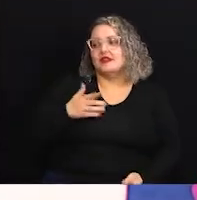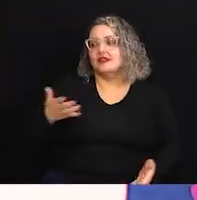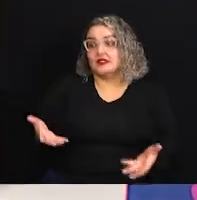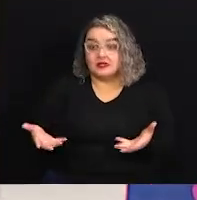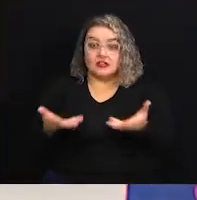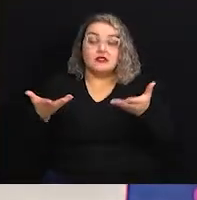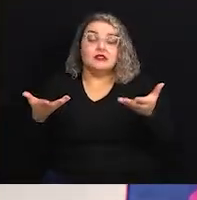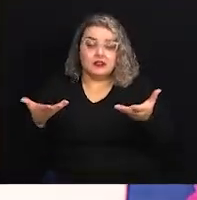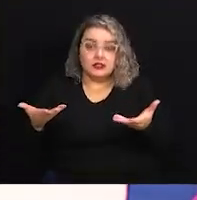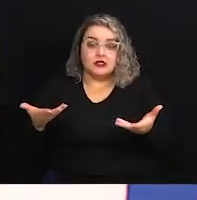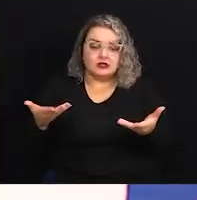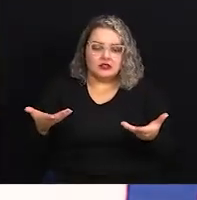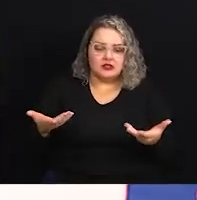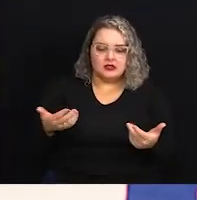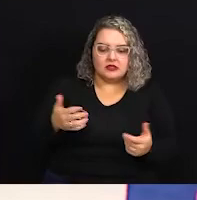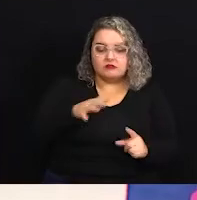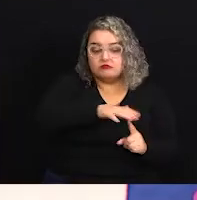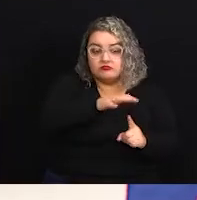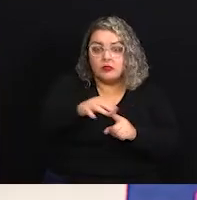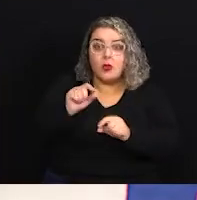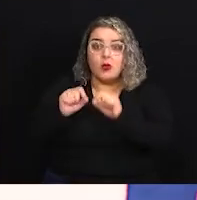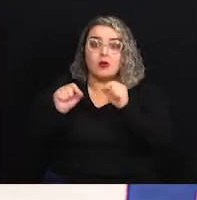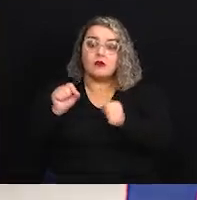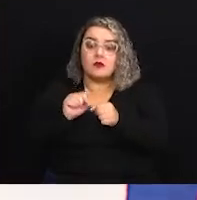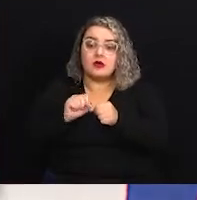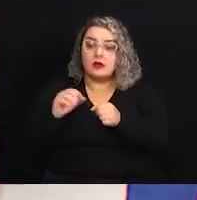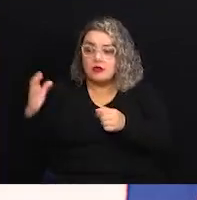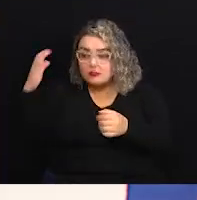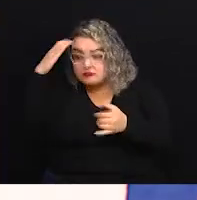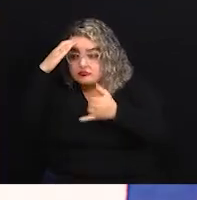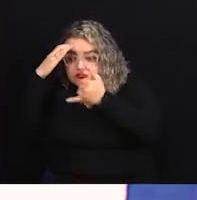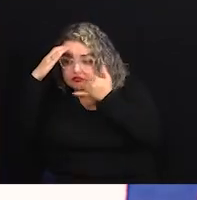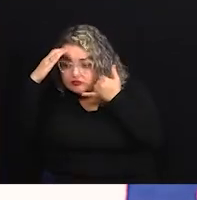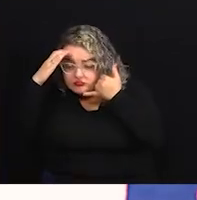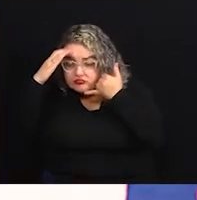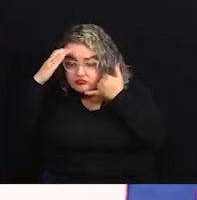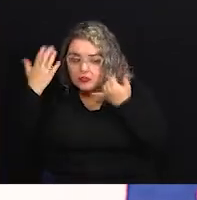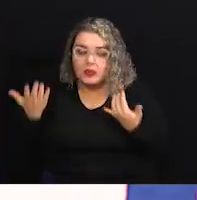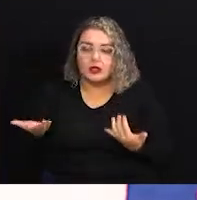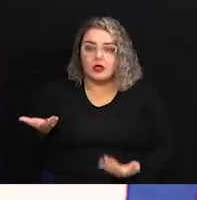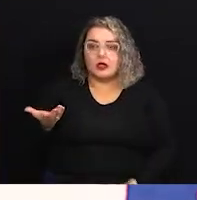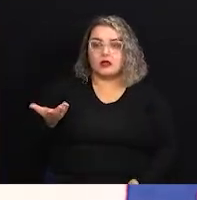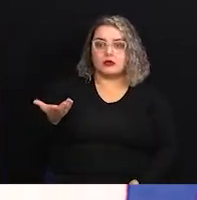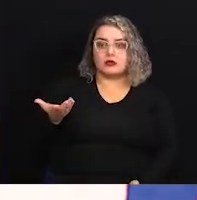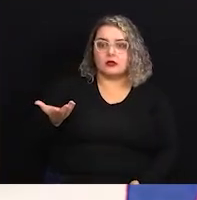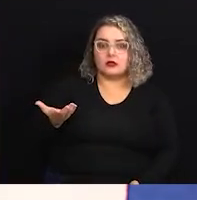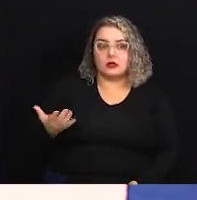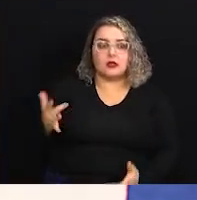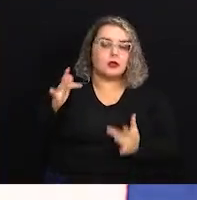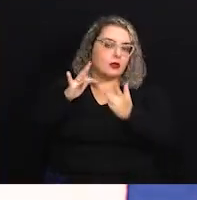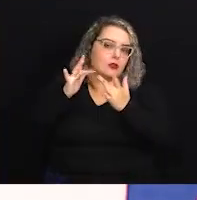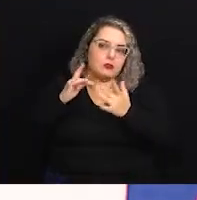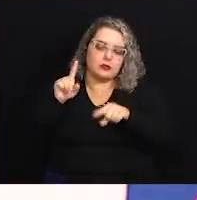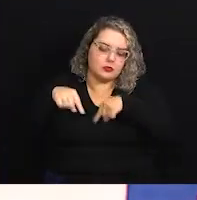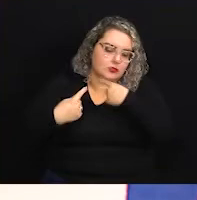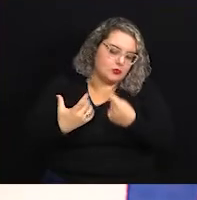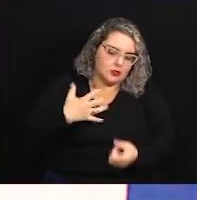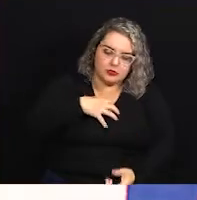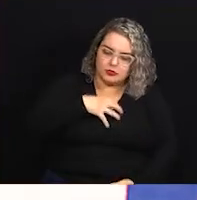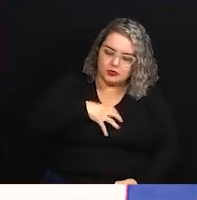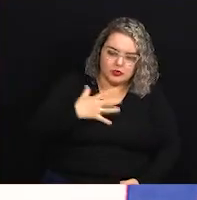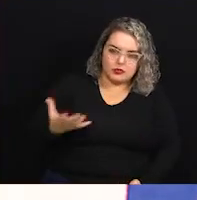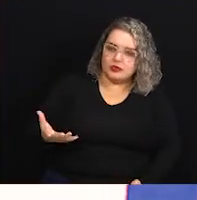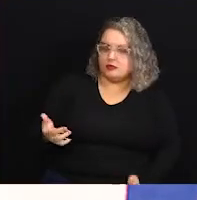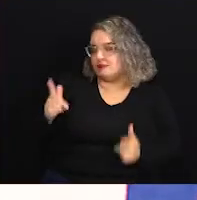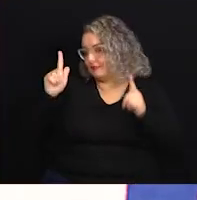com essa questão ambiental do que fazer com esses orelhões, com colocar novamente as pessoas em contato com eles, de uma outra forma, de uma